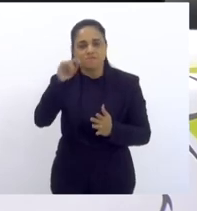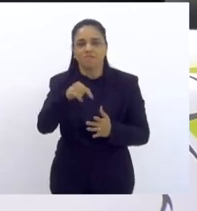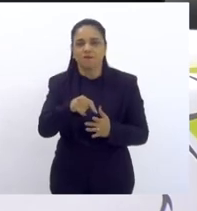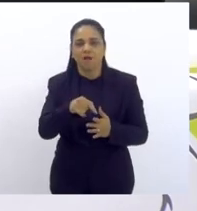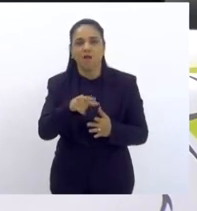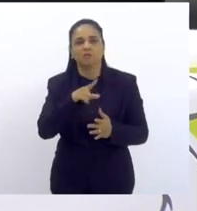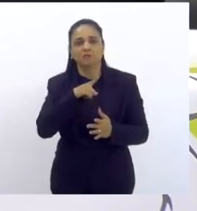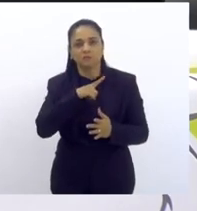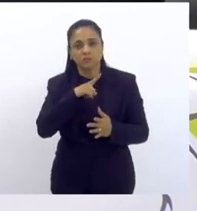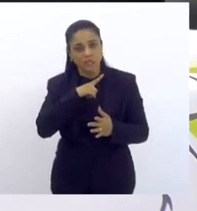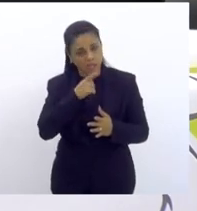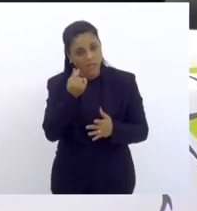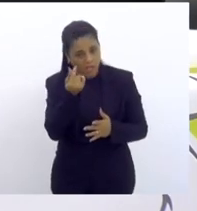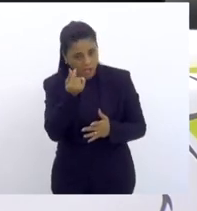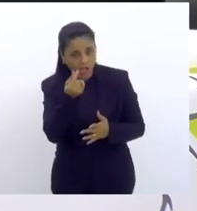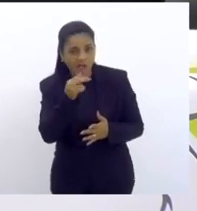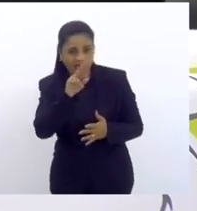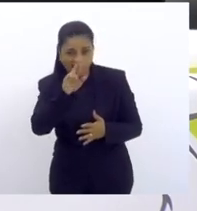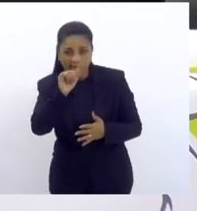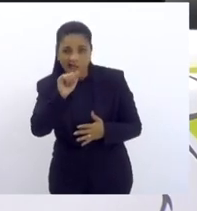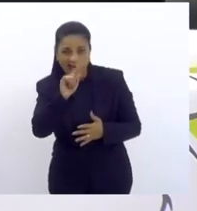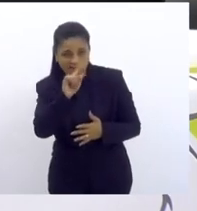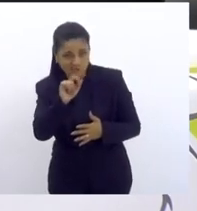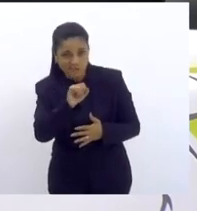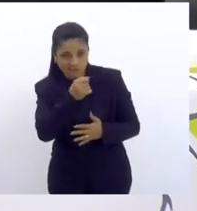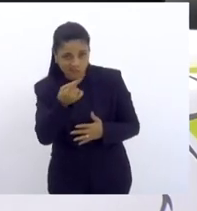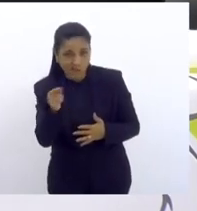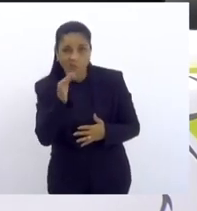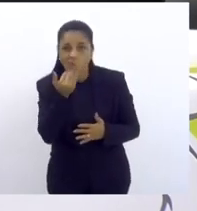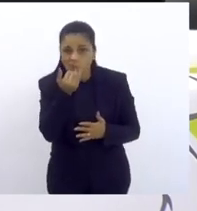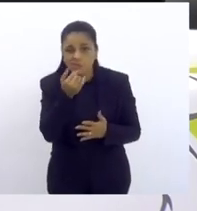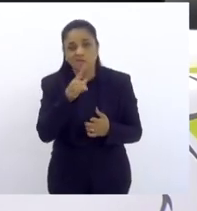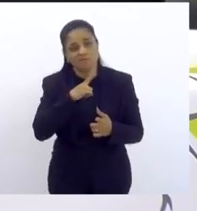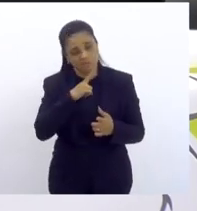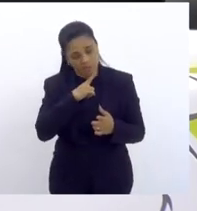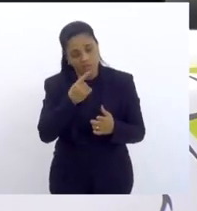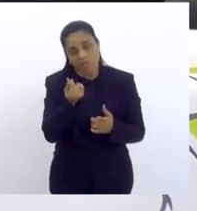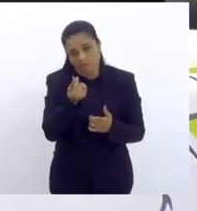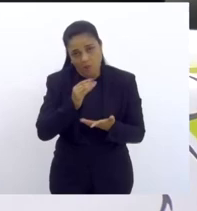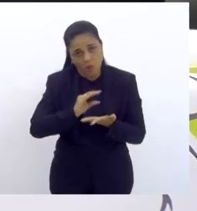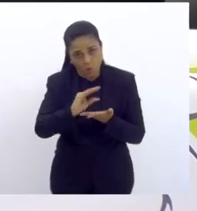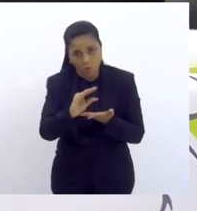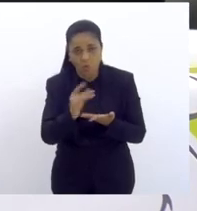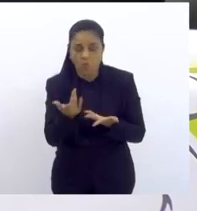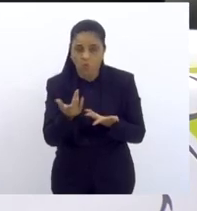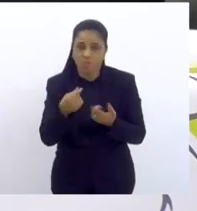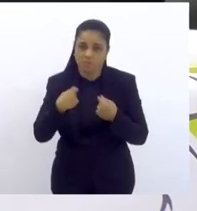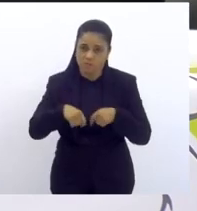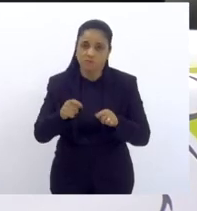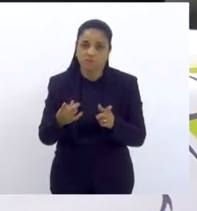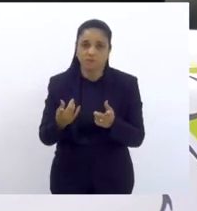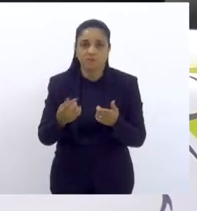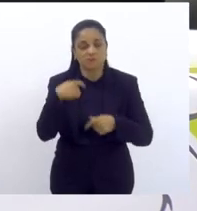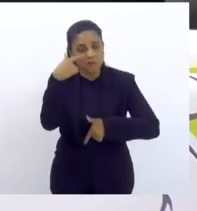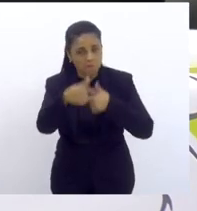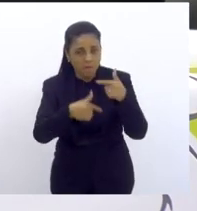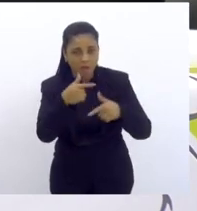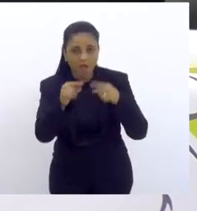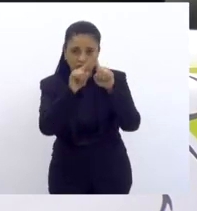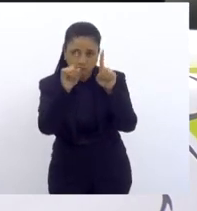uma ração custa trabalho tem valor tudo isso é importante então tive